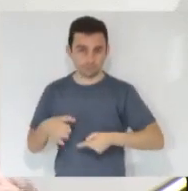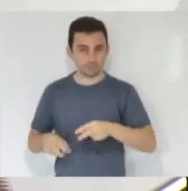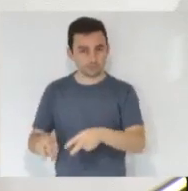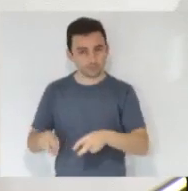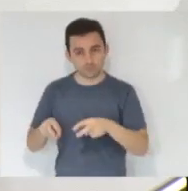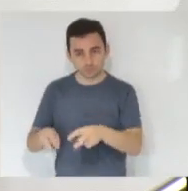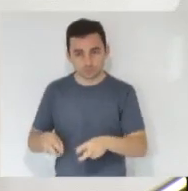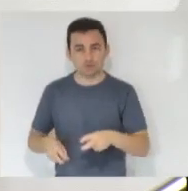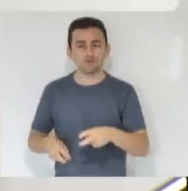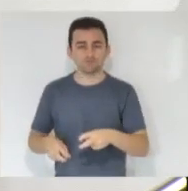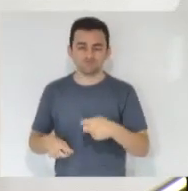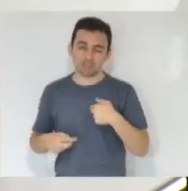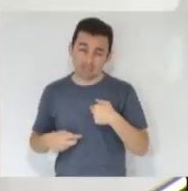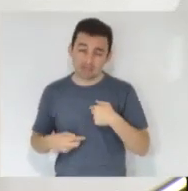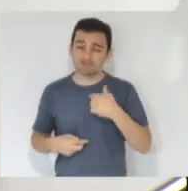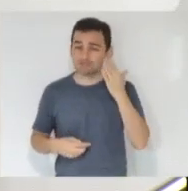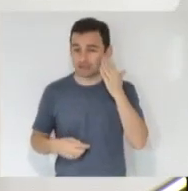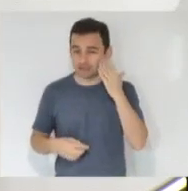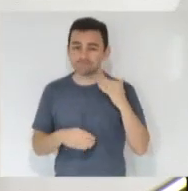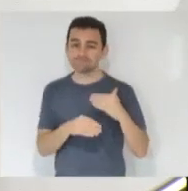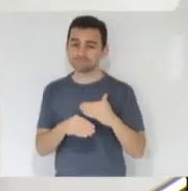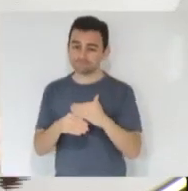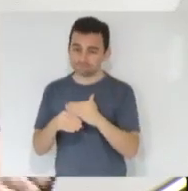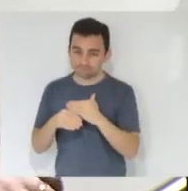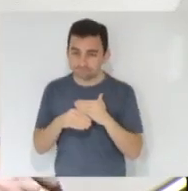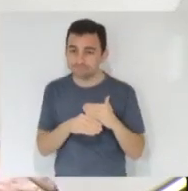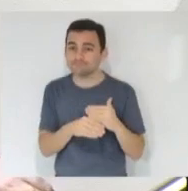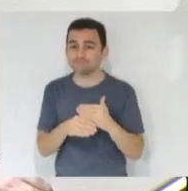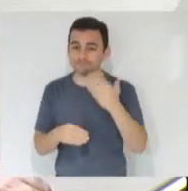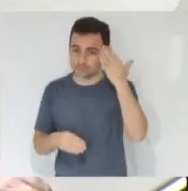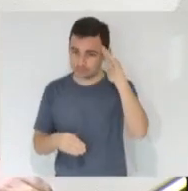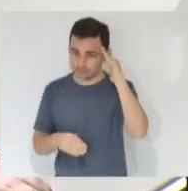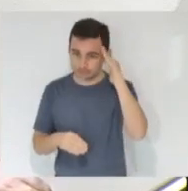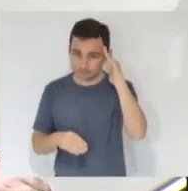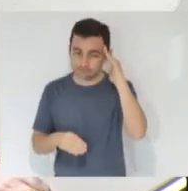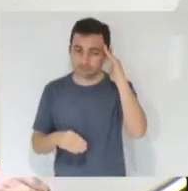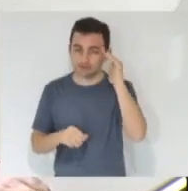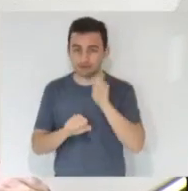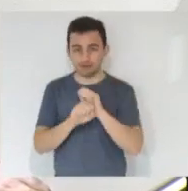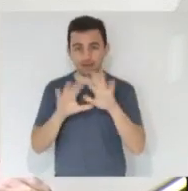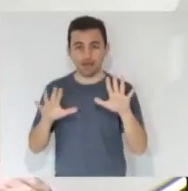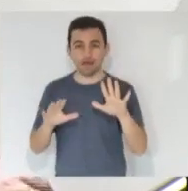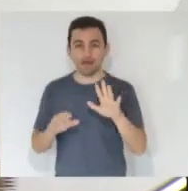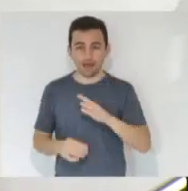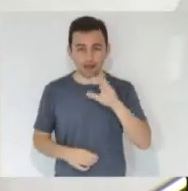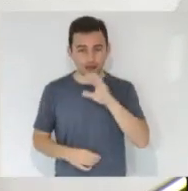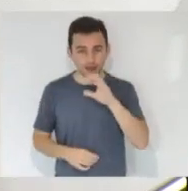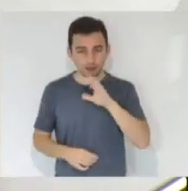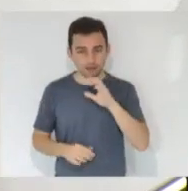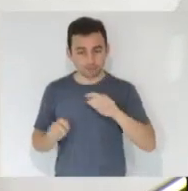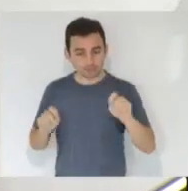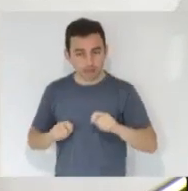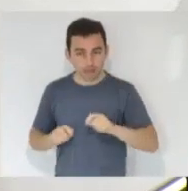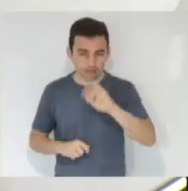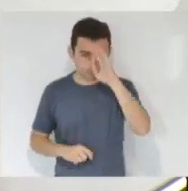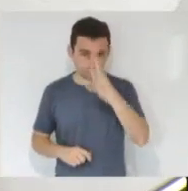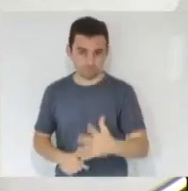bom senso por parte do governo do Estado de que, brevemente, a gente possa encontrar uma